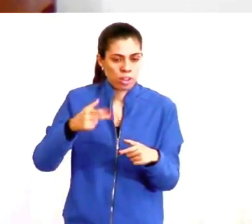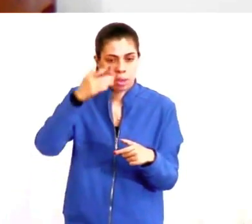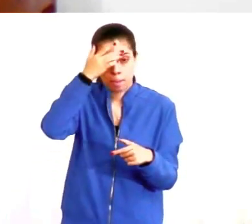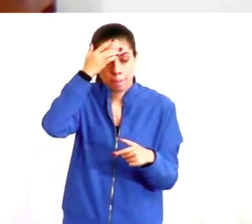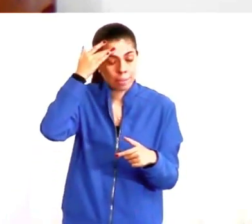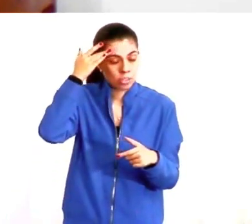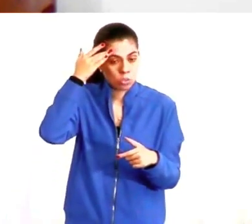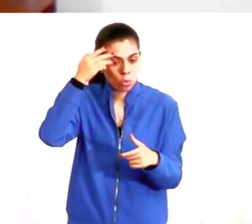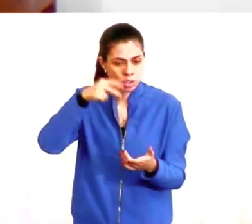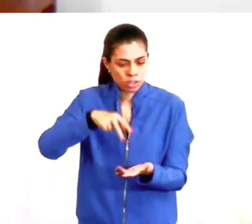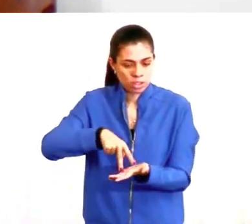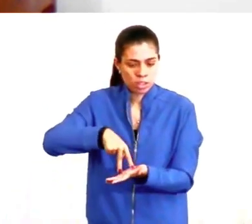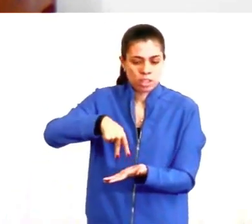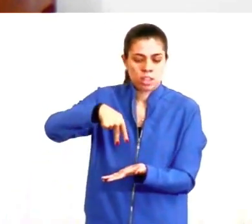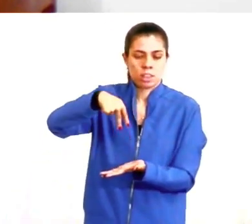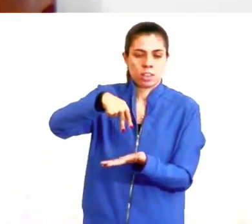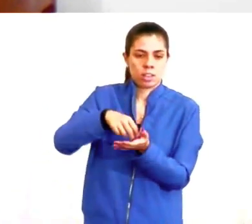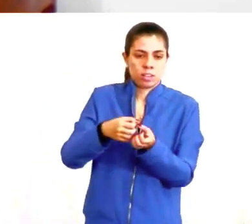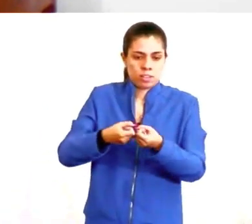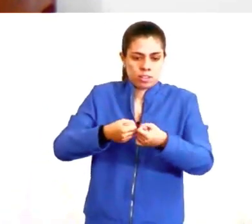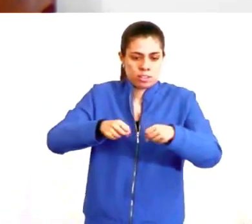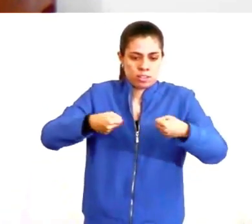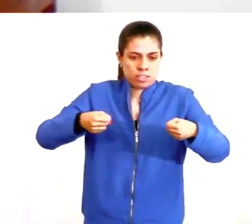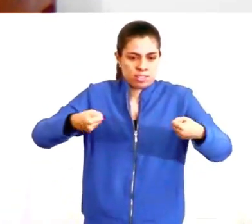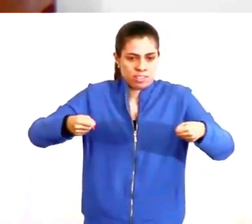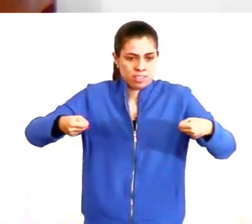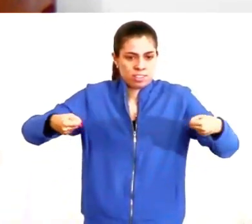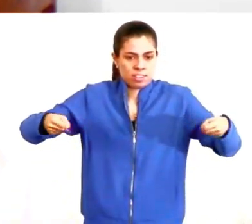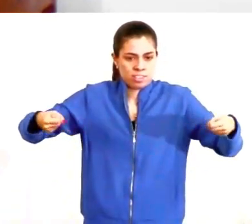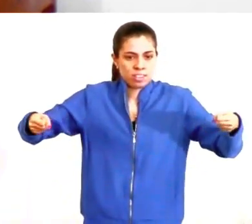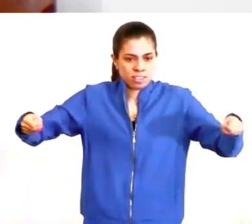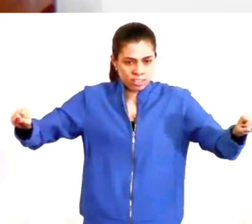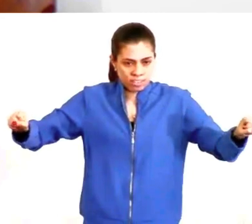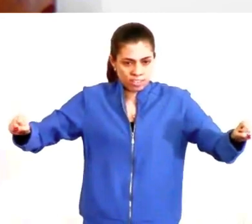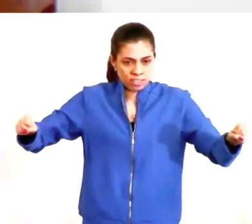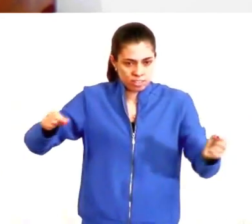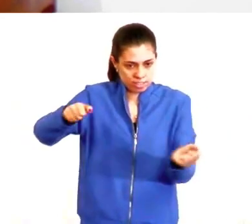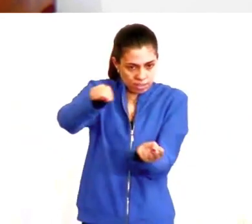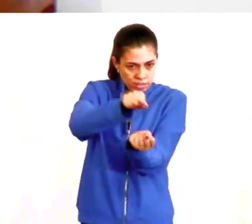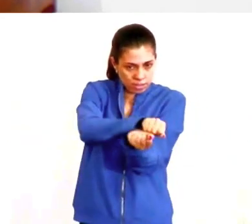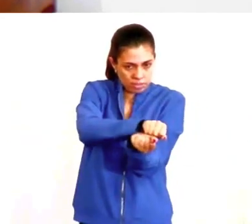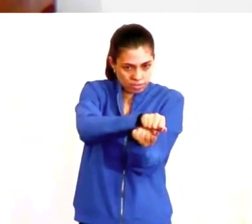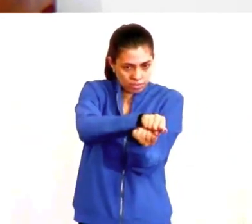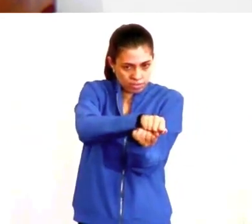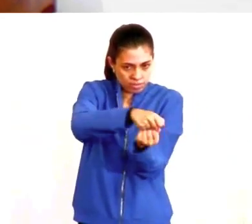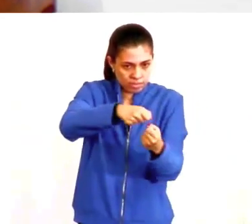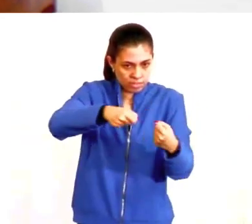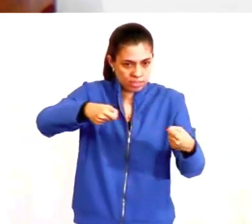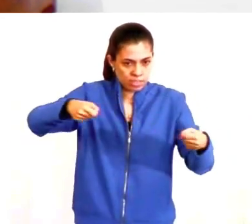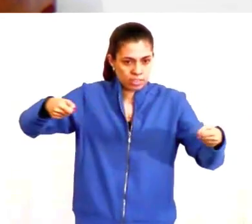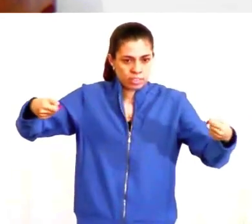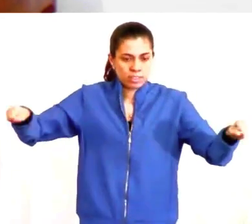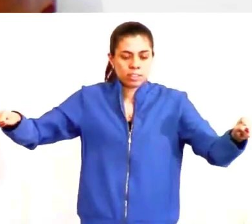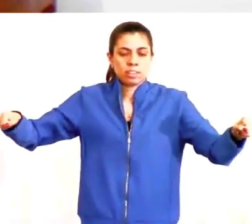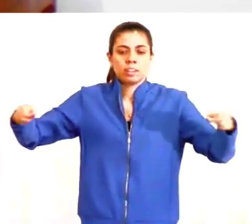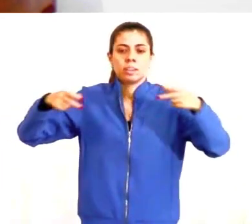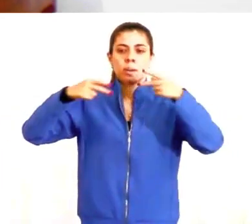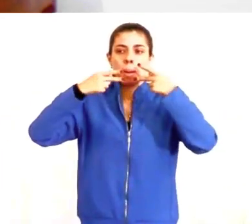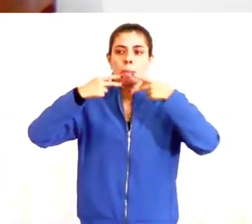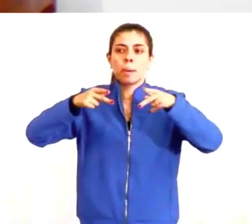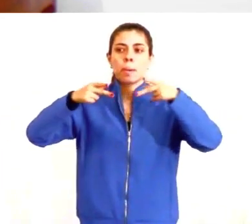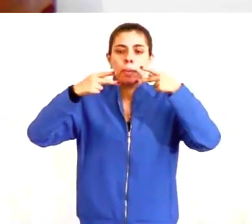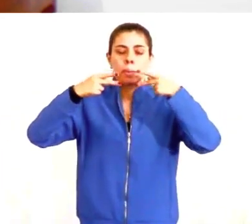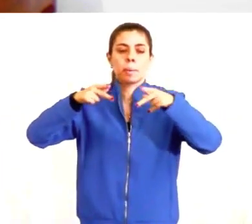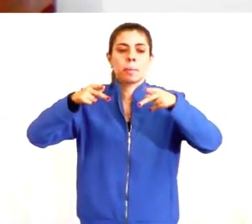as Escrituras por muito tempo, às vezes um dia inteiro. Vejam a importância da Escritura na